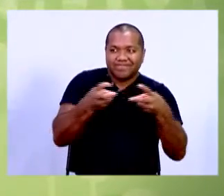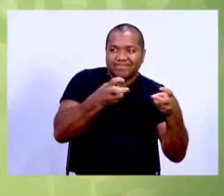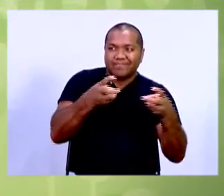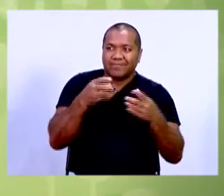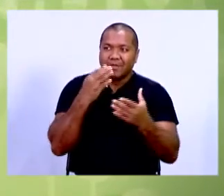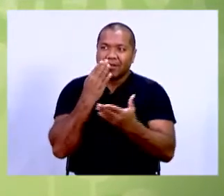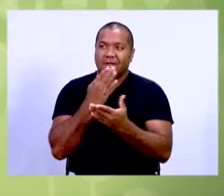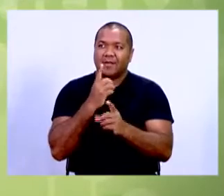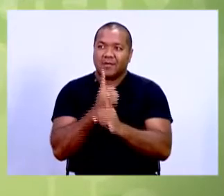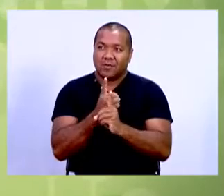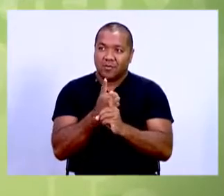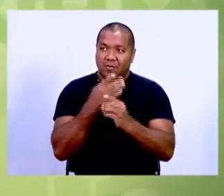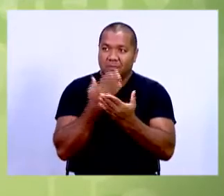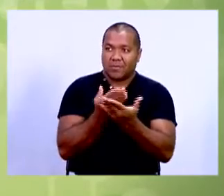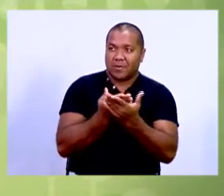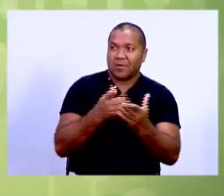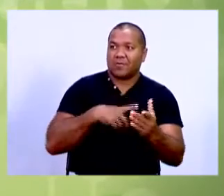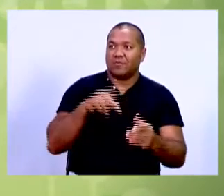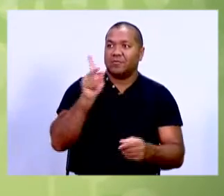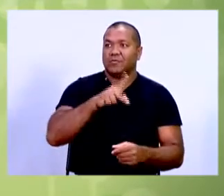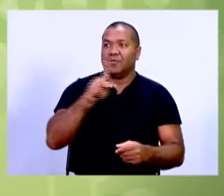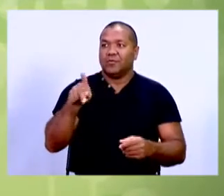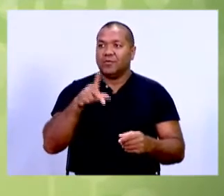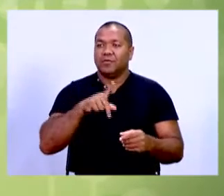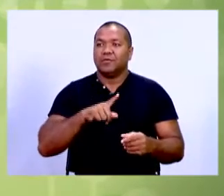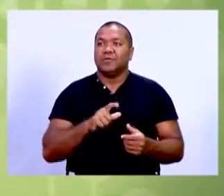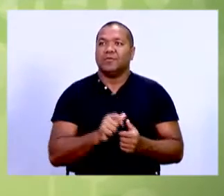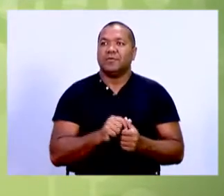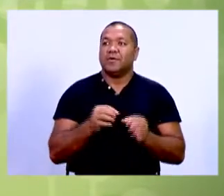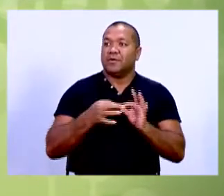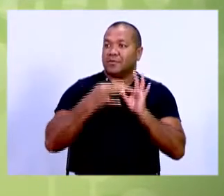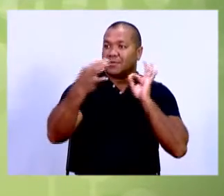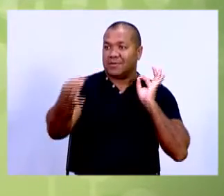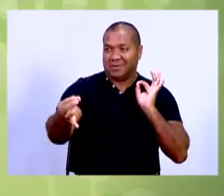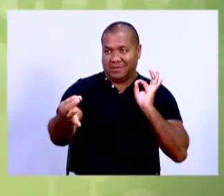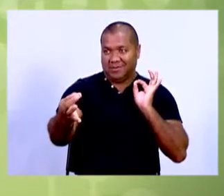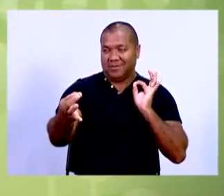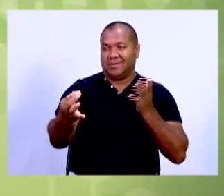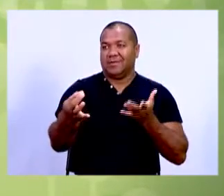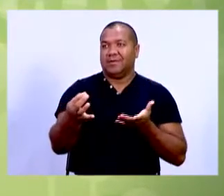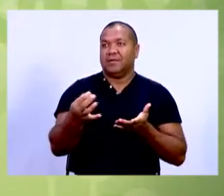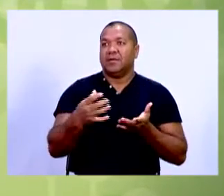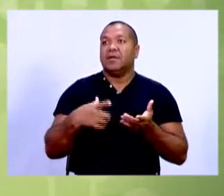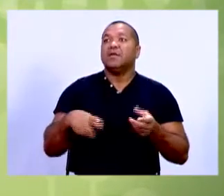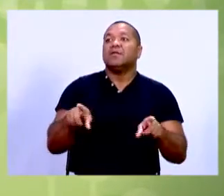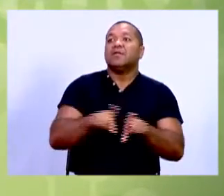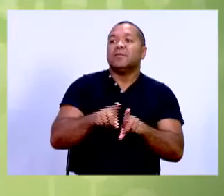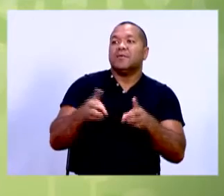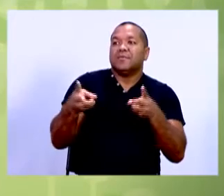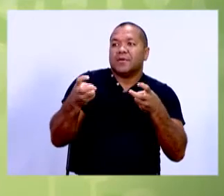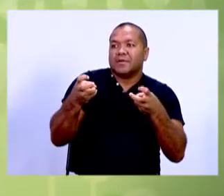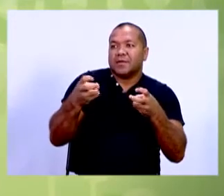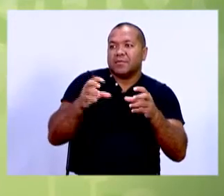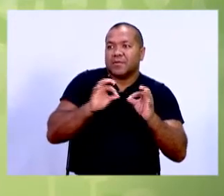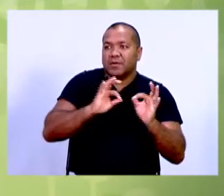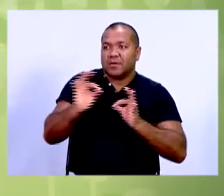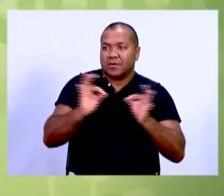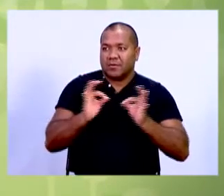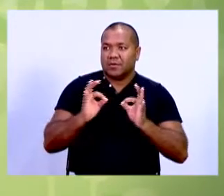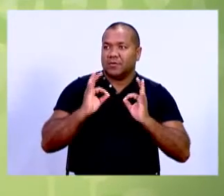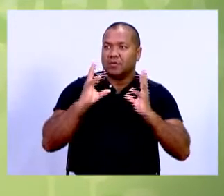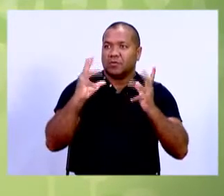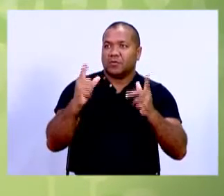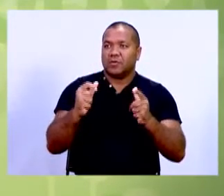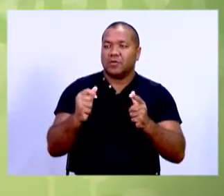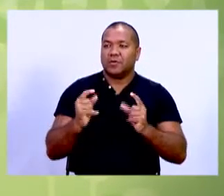cada encontro que vocês têm com os professores, mesmo que seja à distância. E a gente percebe aqui pela organização, pela estrutura